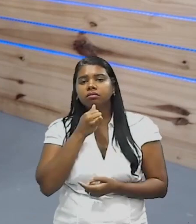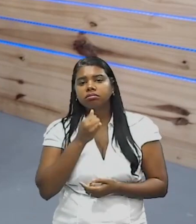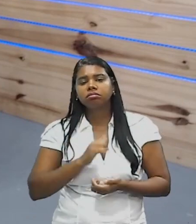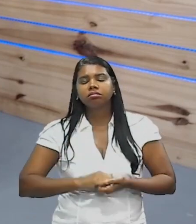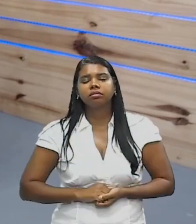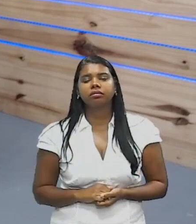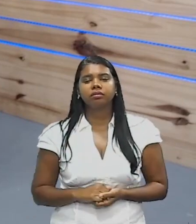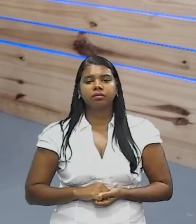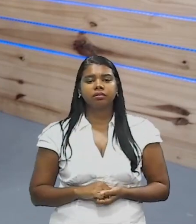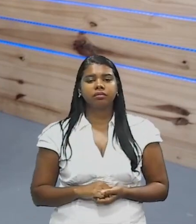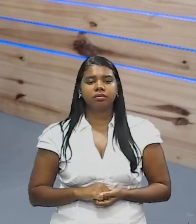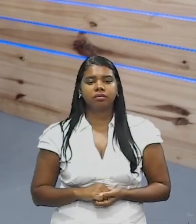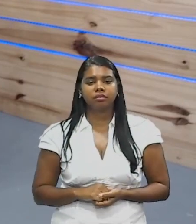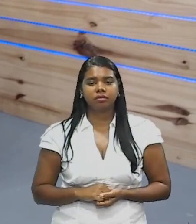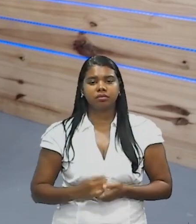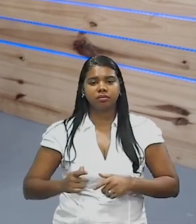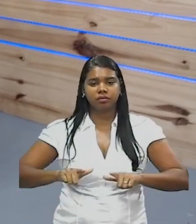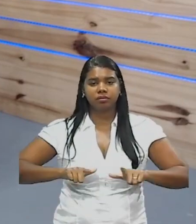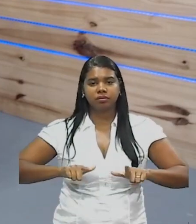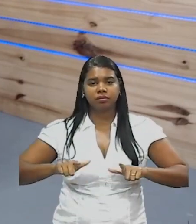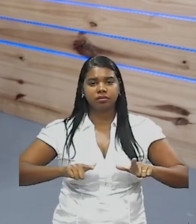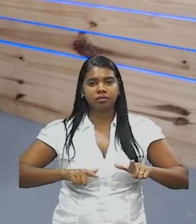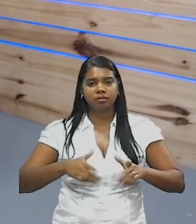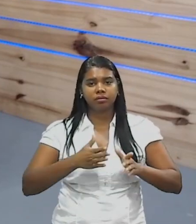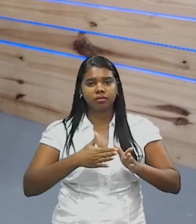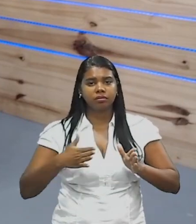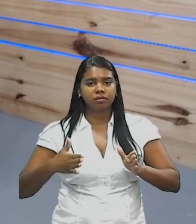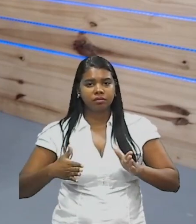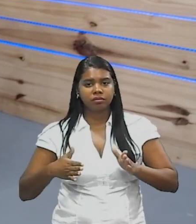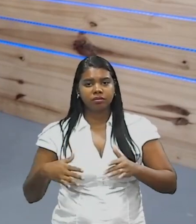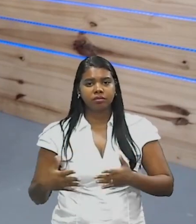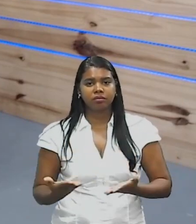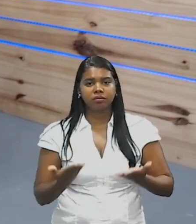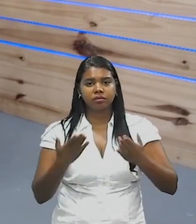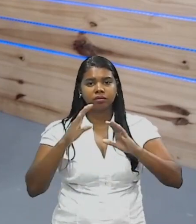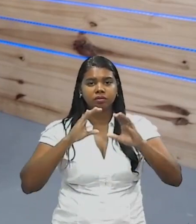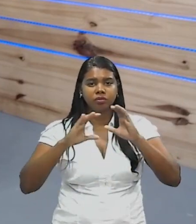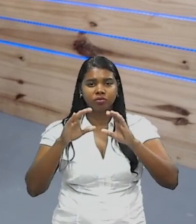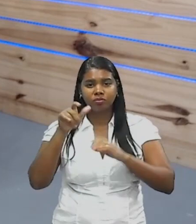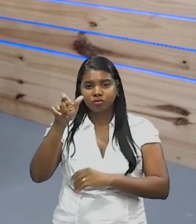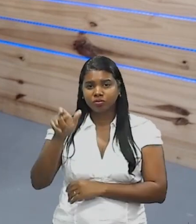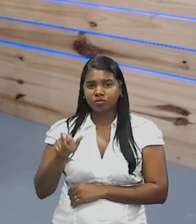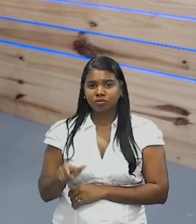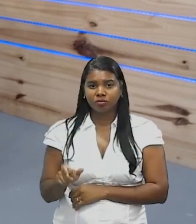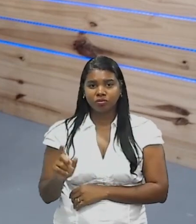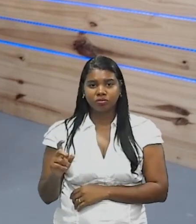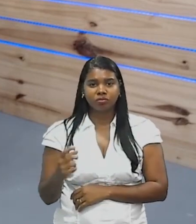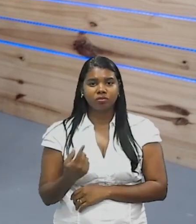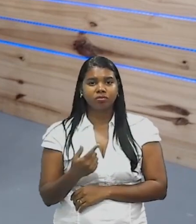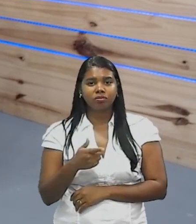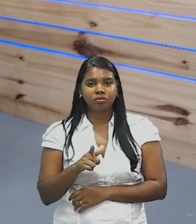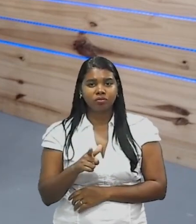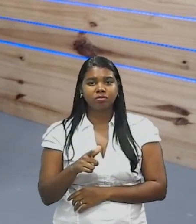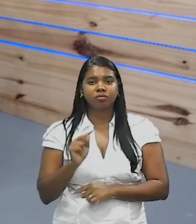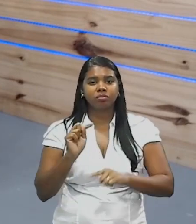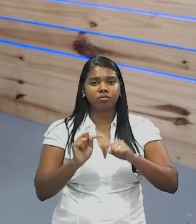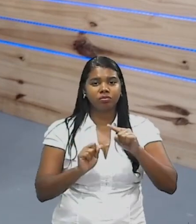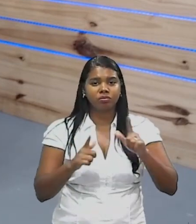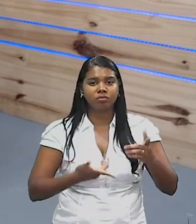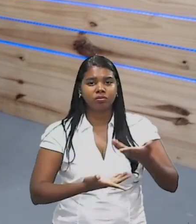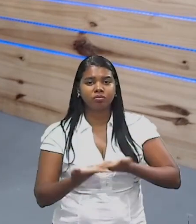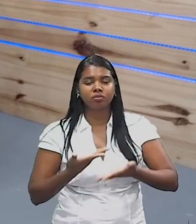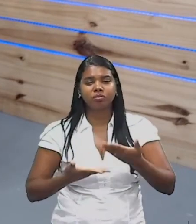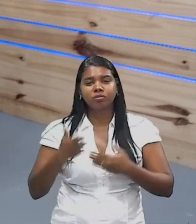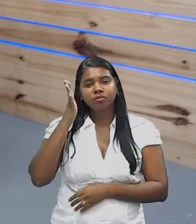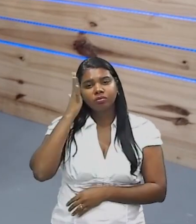assim, trabalhando com processos de excelência. Então, comunicar isso para o cliente. Não é só o cliente adquirir o produto ou o serviço, mas ele